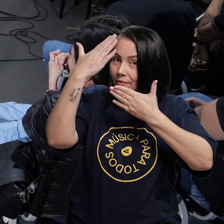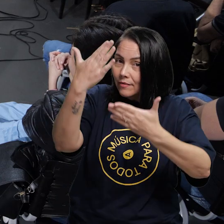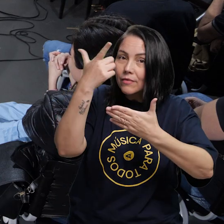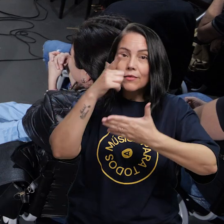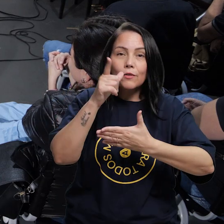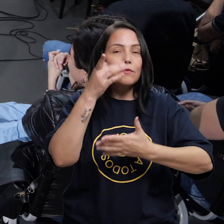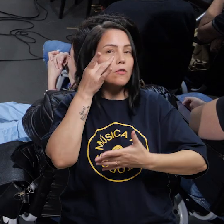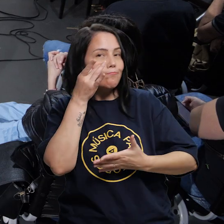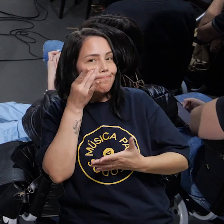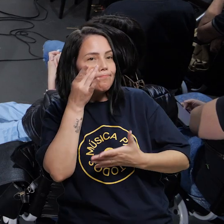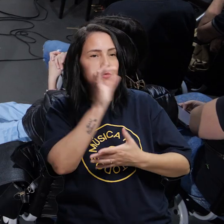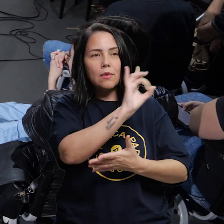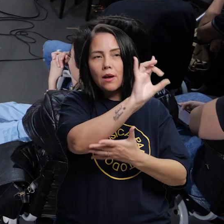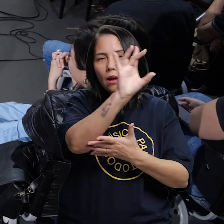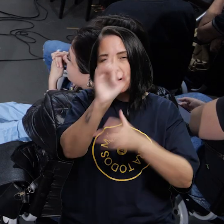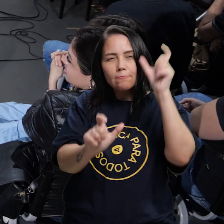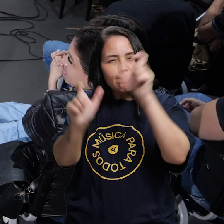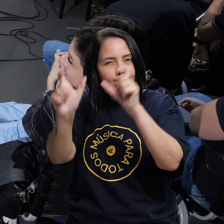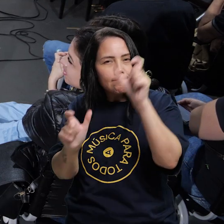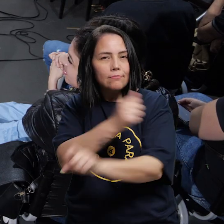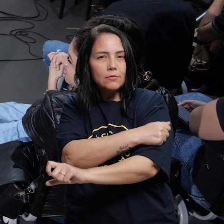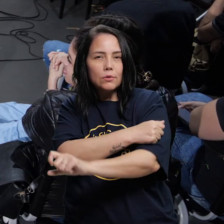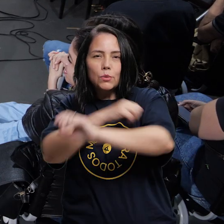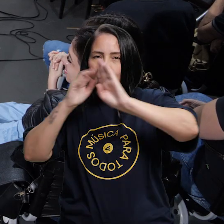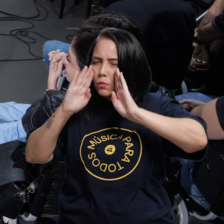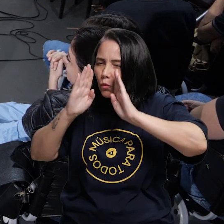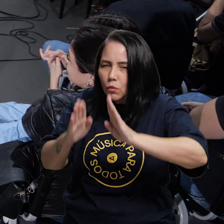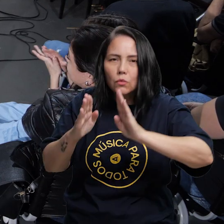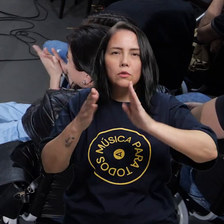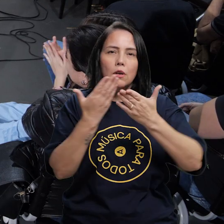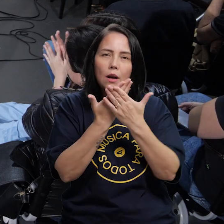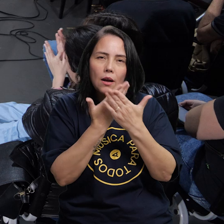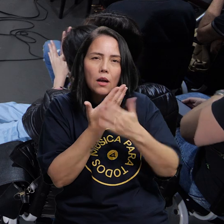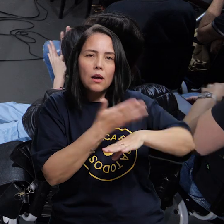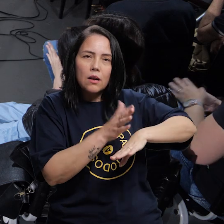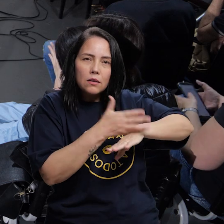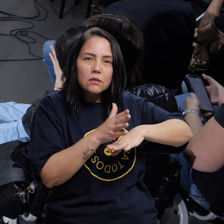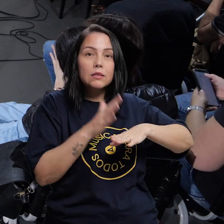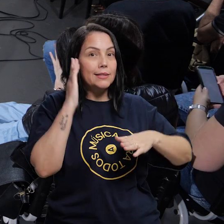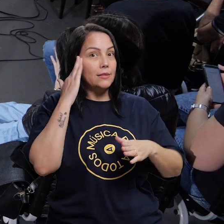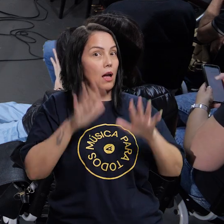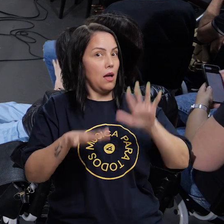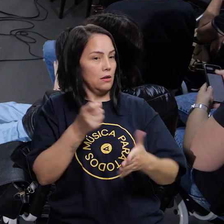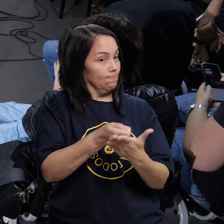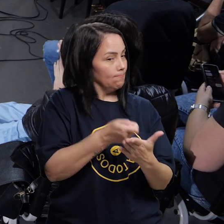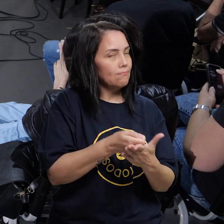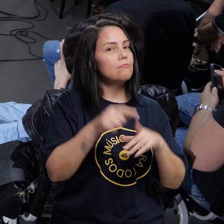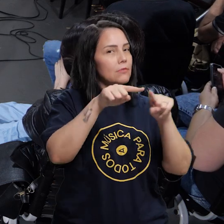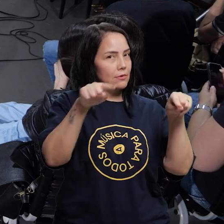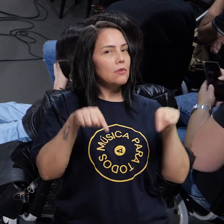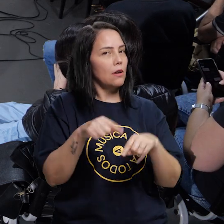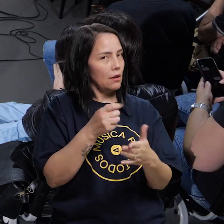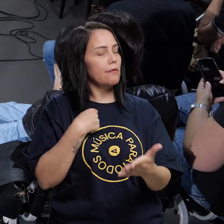presença de cada aluno, né, a dedicação de cada aluno que, de ensaio, de entender as cobranças em sala de aula, né? A